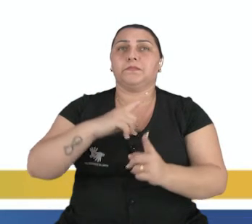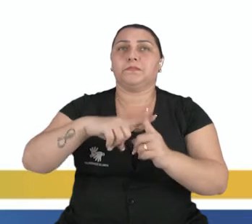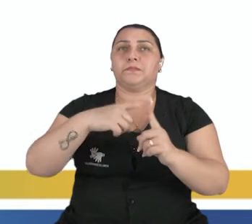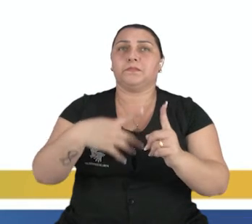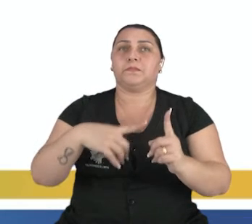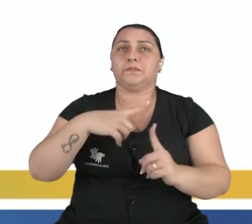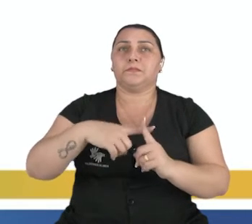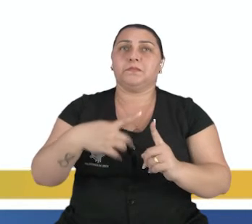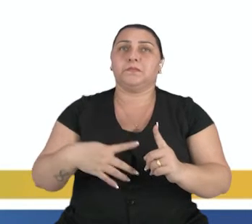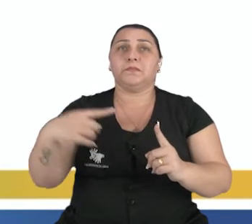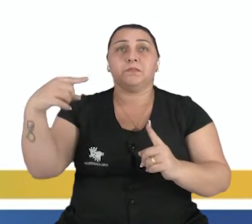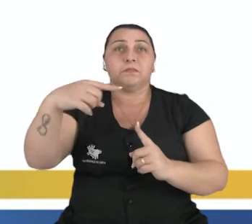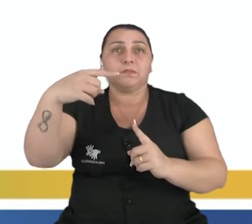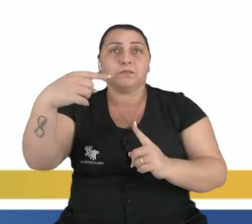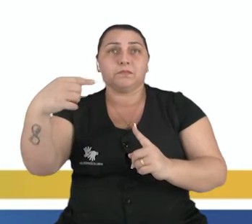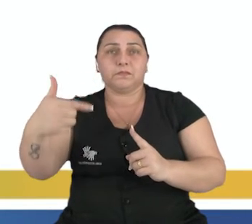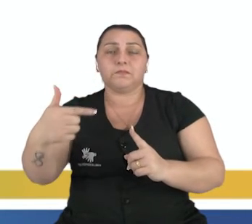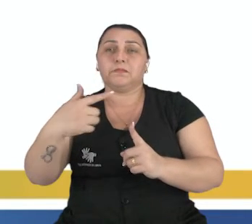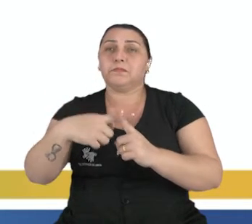o uso daquela regrinha lá.